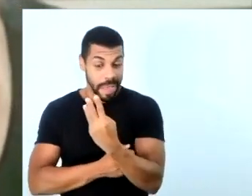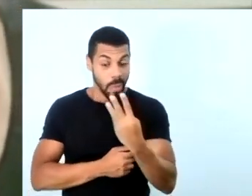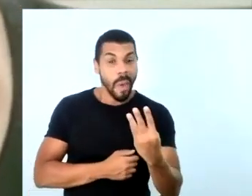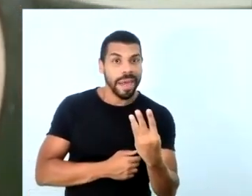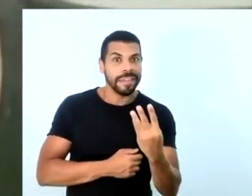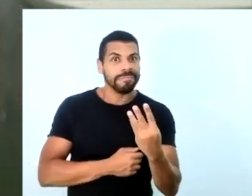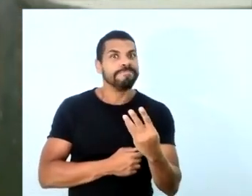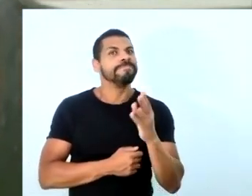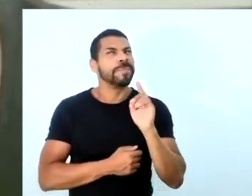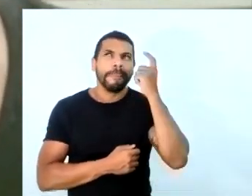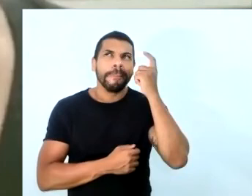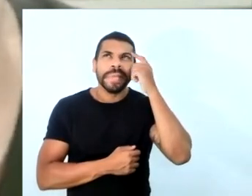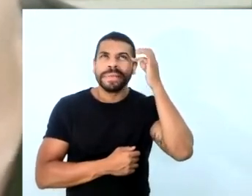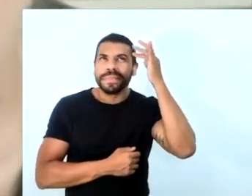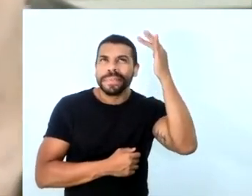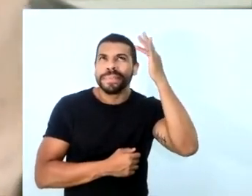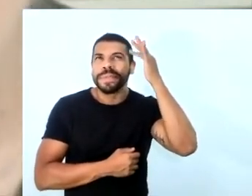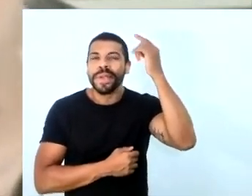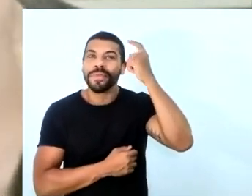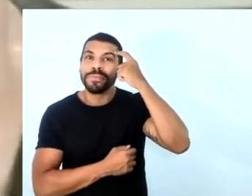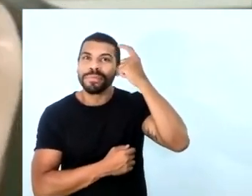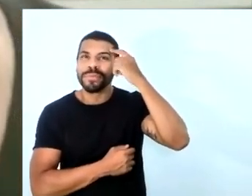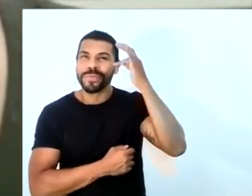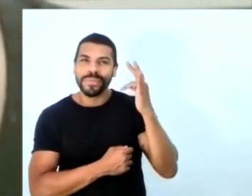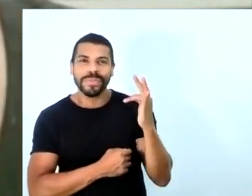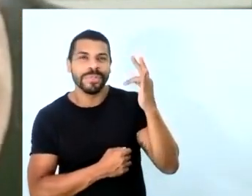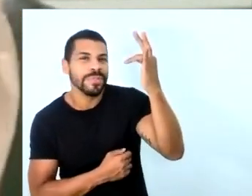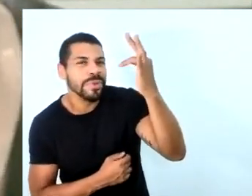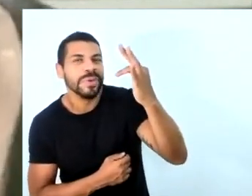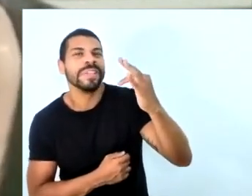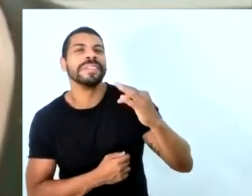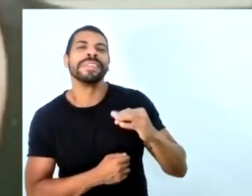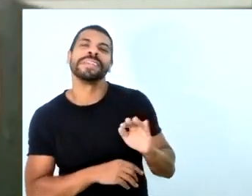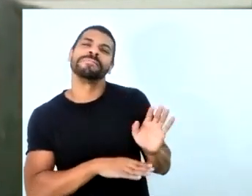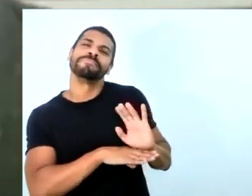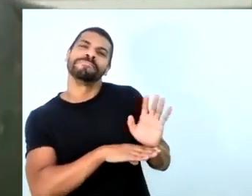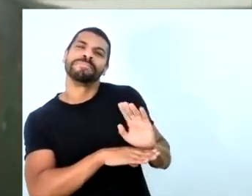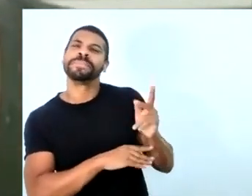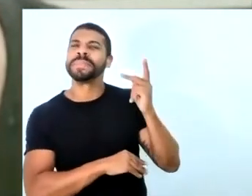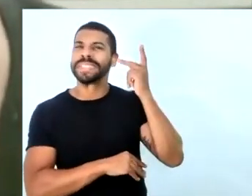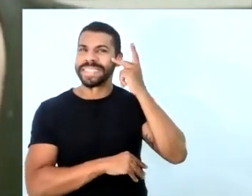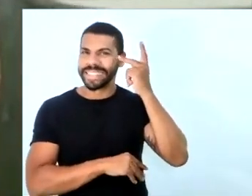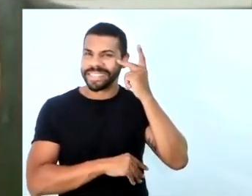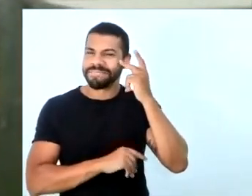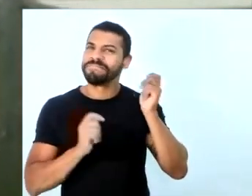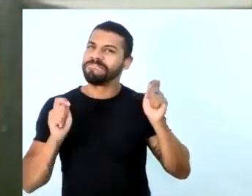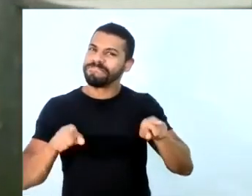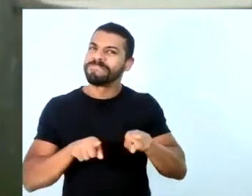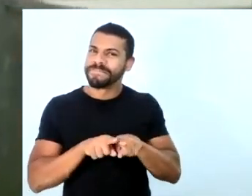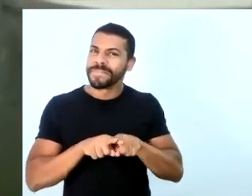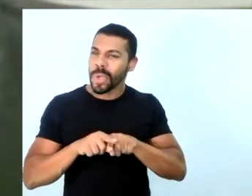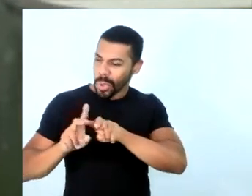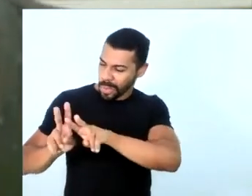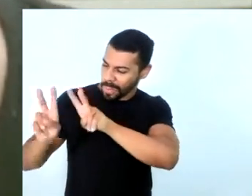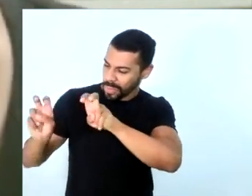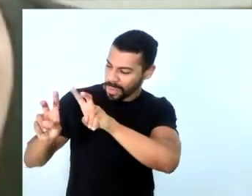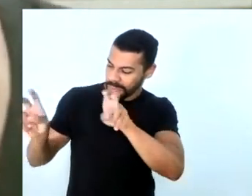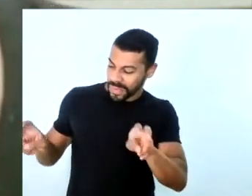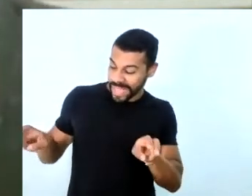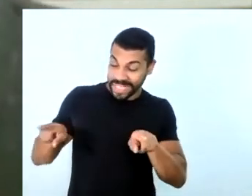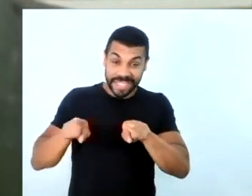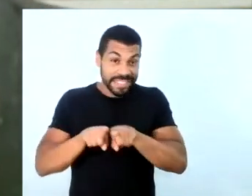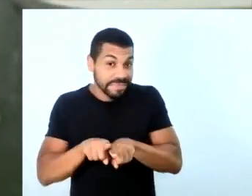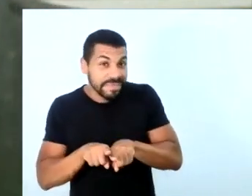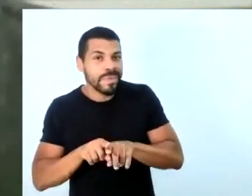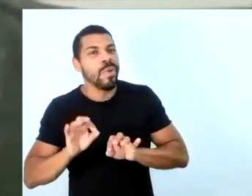14ª edição. Já estamos pensando na próxima também. Esperamos contar com a SPCine de novo. Nossos patrocinadores, vou aproveitar para falar também